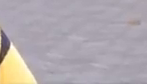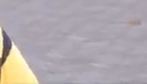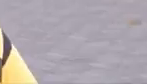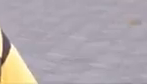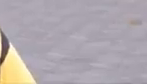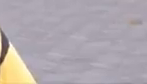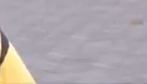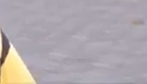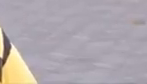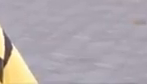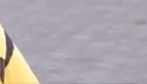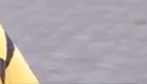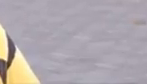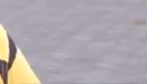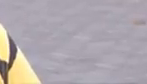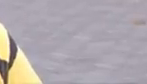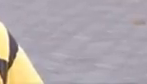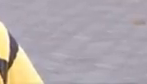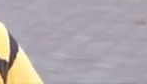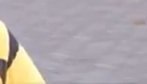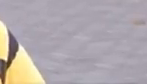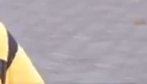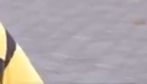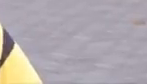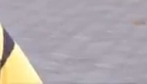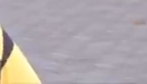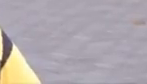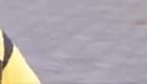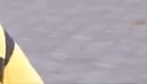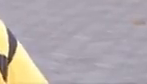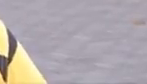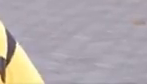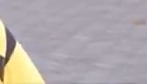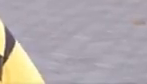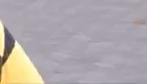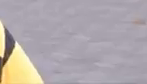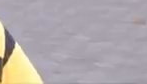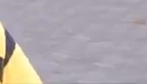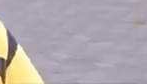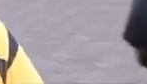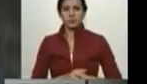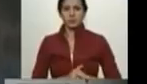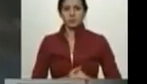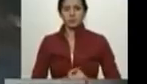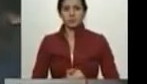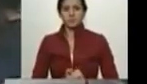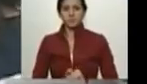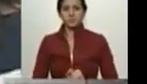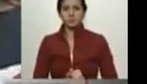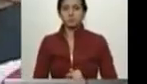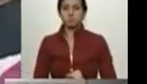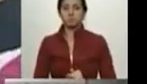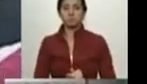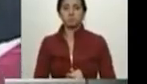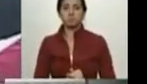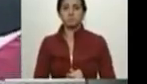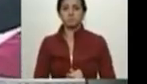venezuelano assegura que o povo queria mudança e que a mudança está a chegar passo a passo o resultado pode ser ainda mais penalizador para o governo